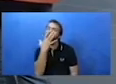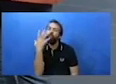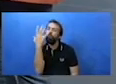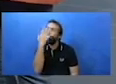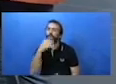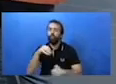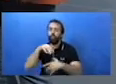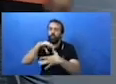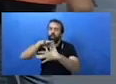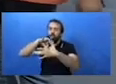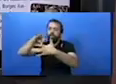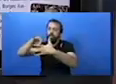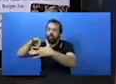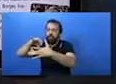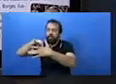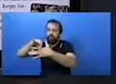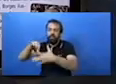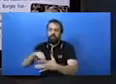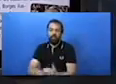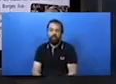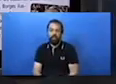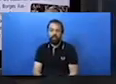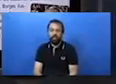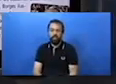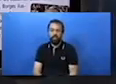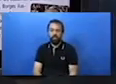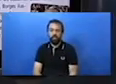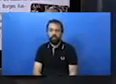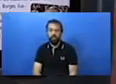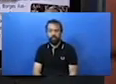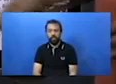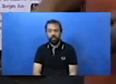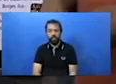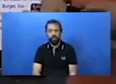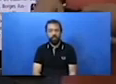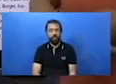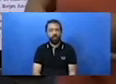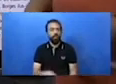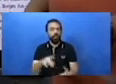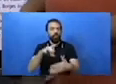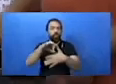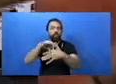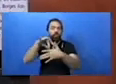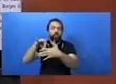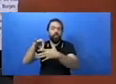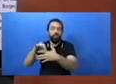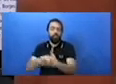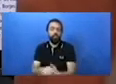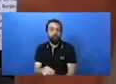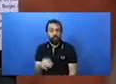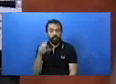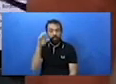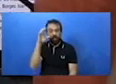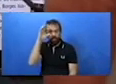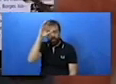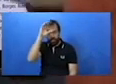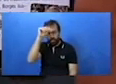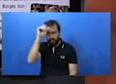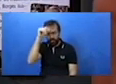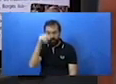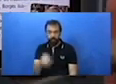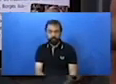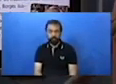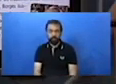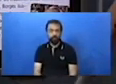cordel, tá? Entendendo o cordel no tempo que os bichos falavam. Então aqui eu tenho esse texto,